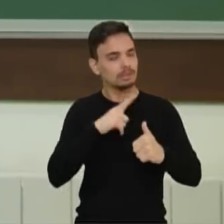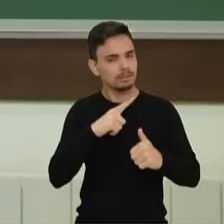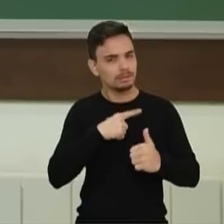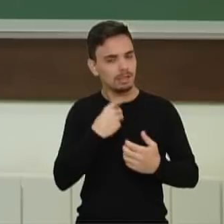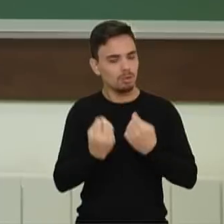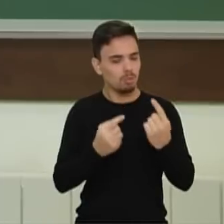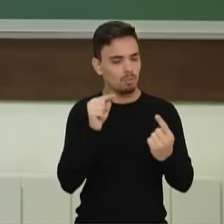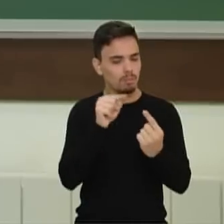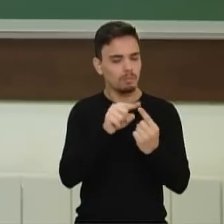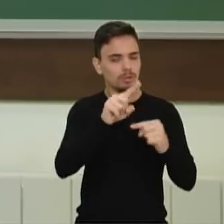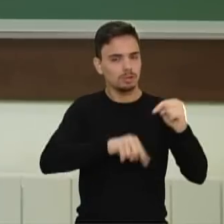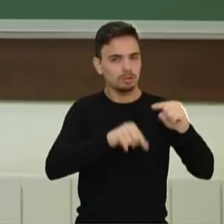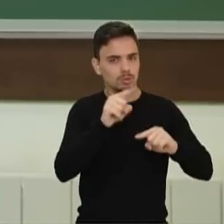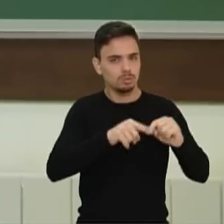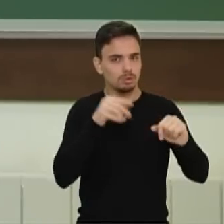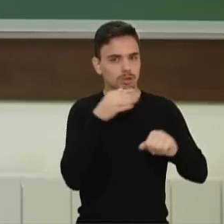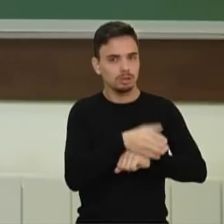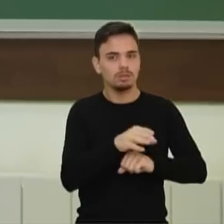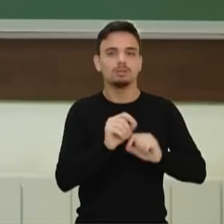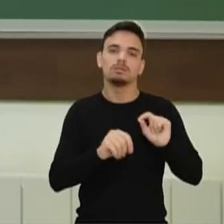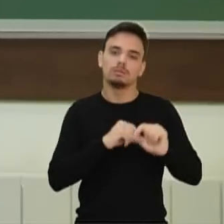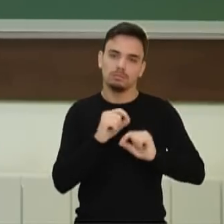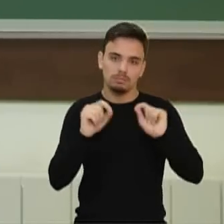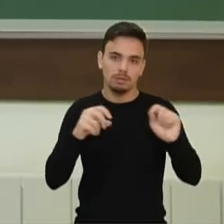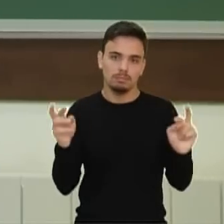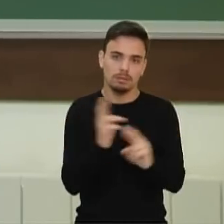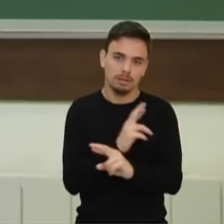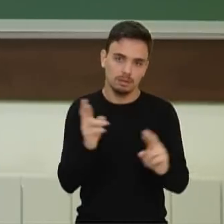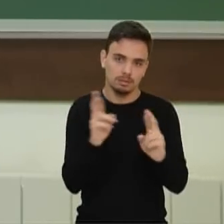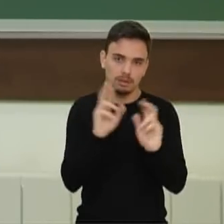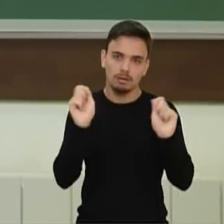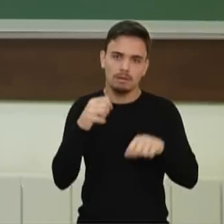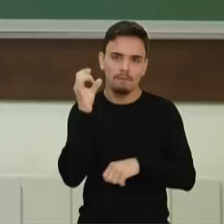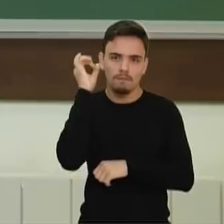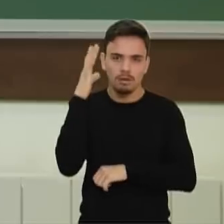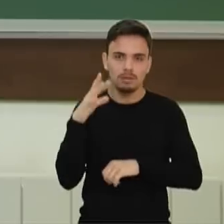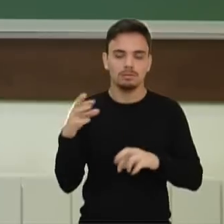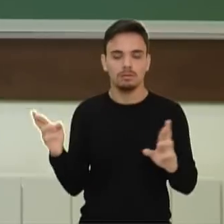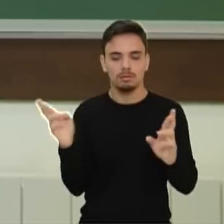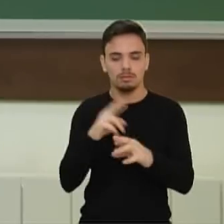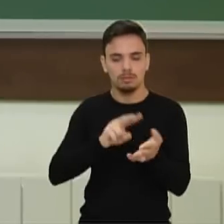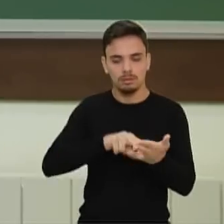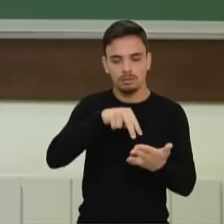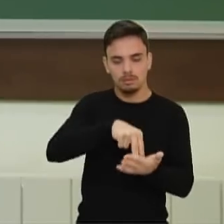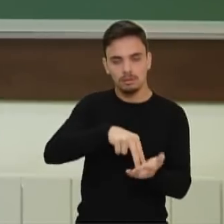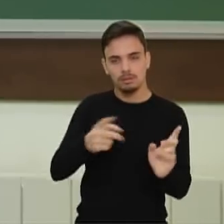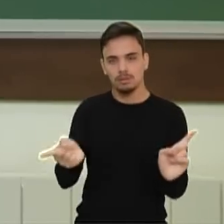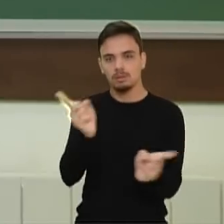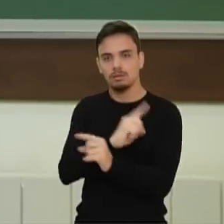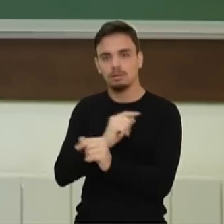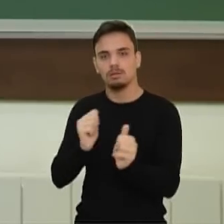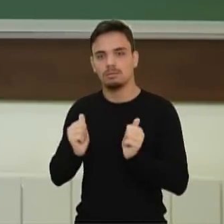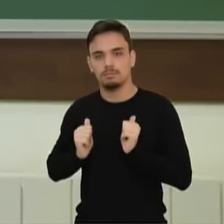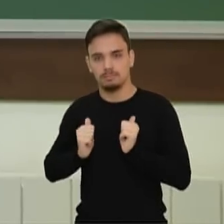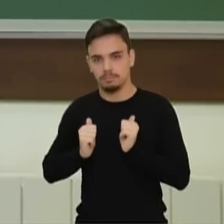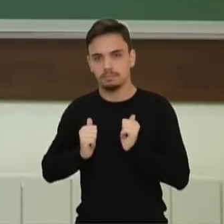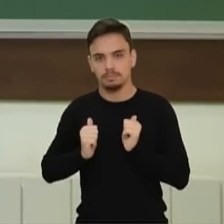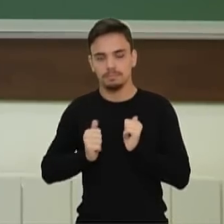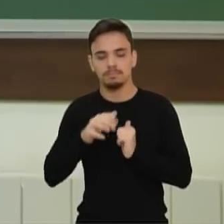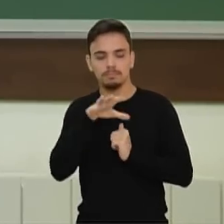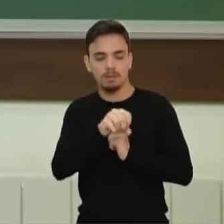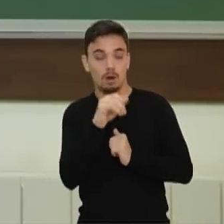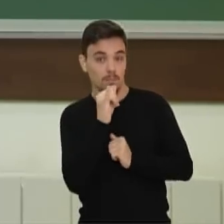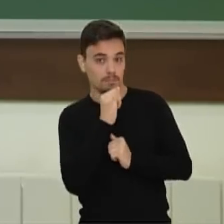um objeto direto ali, fica bem fácil relacionarmos isso, gente, da ativa para a passiva, né? Pegamos ali,